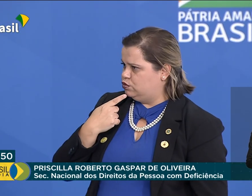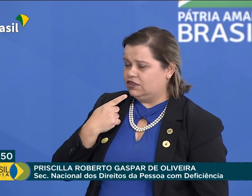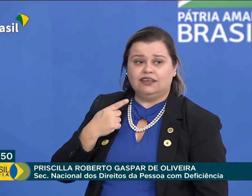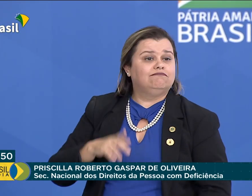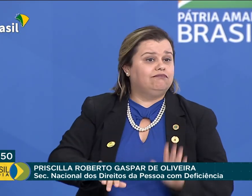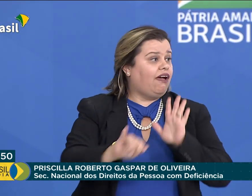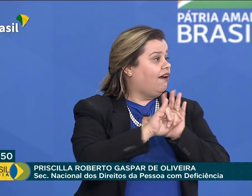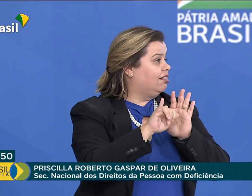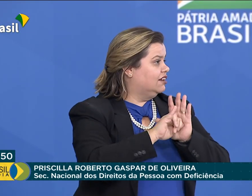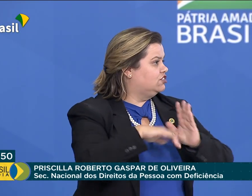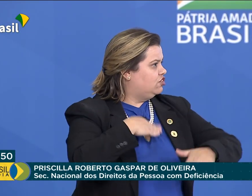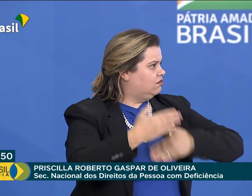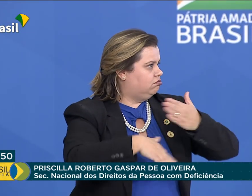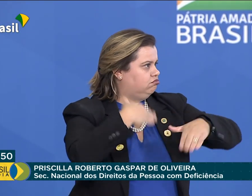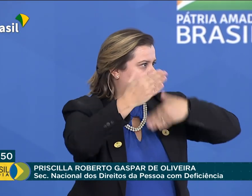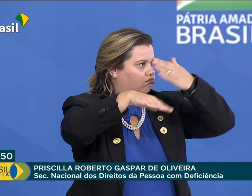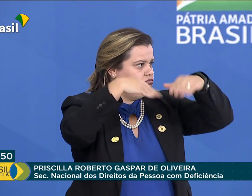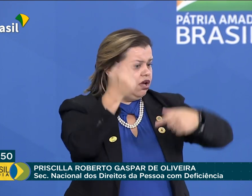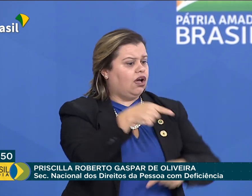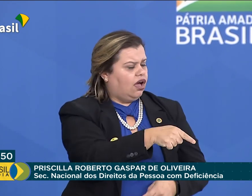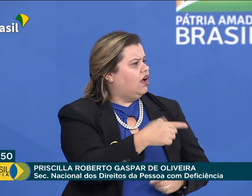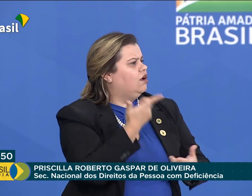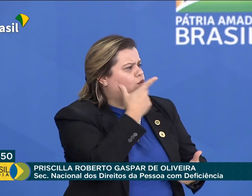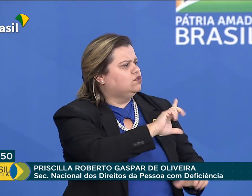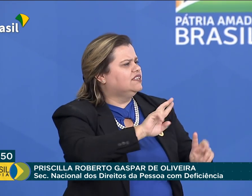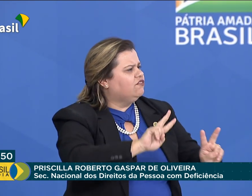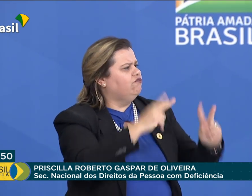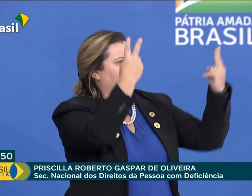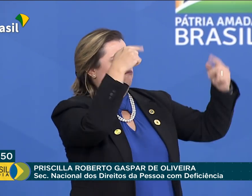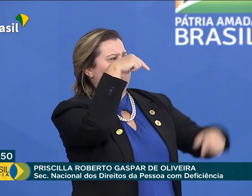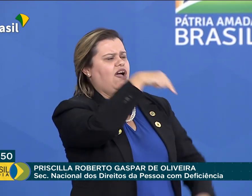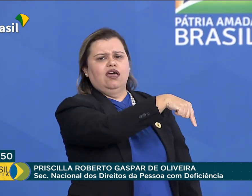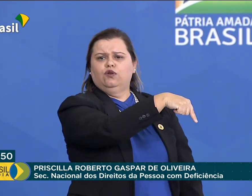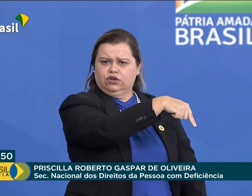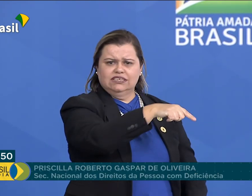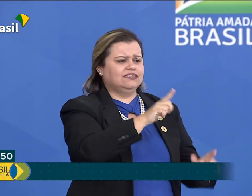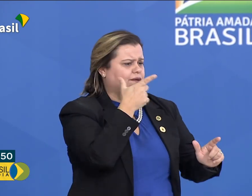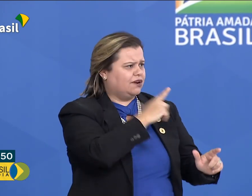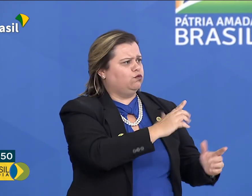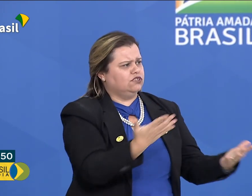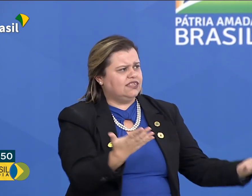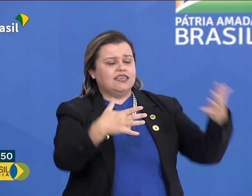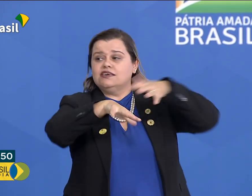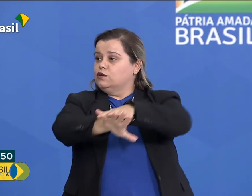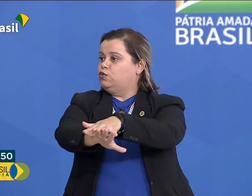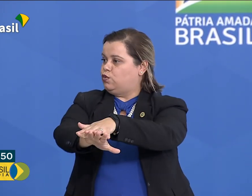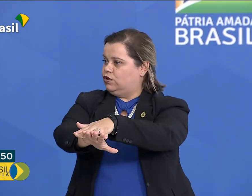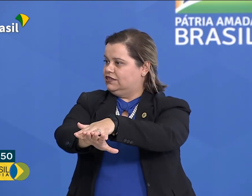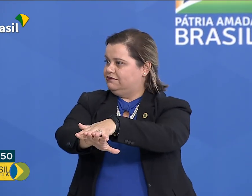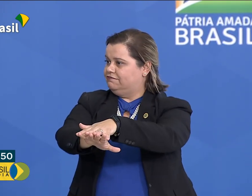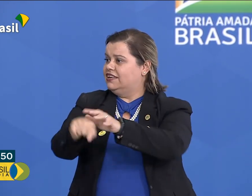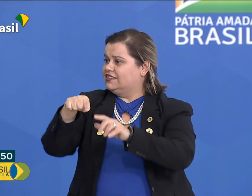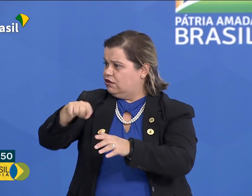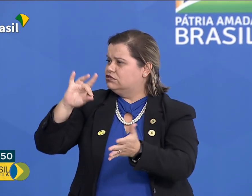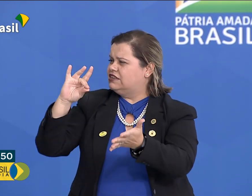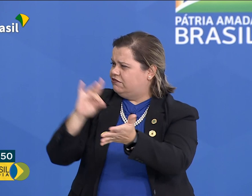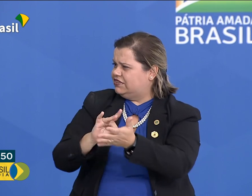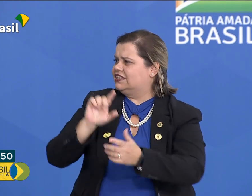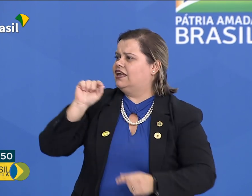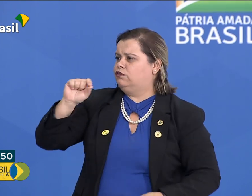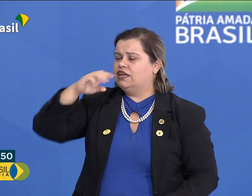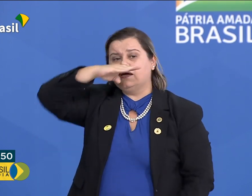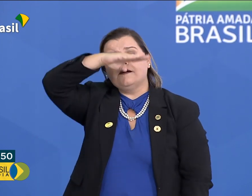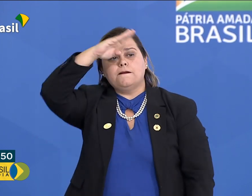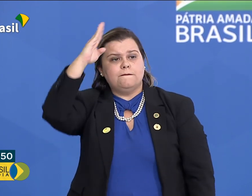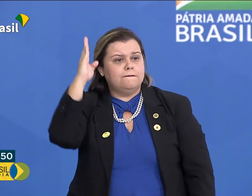reconhecer a sua língua também, sua cultura e sua identidade. E que o surdo, ele pode ser valorizado